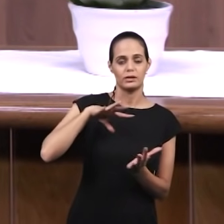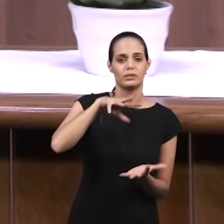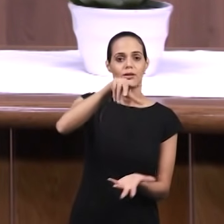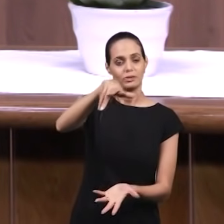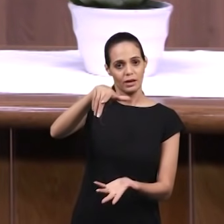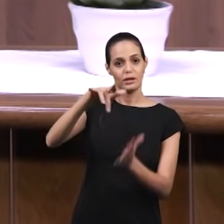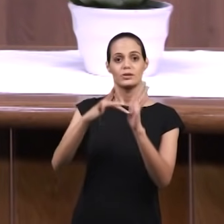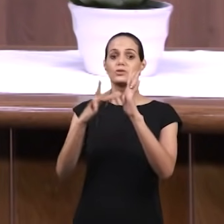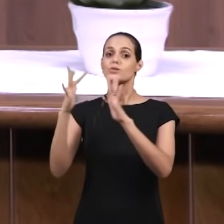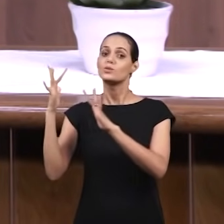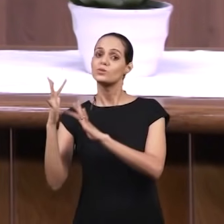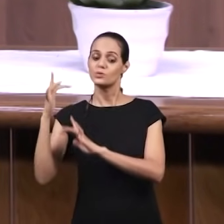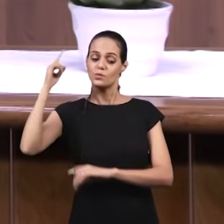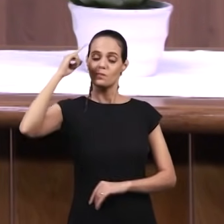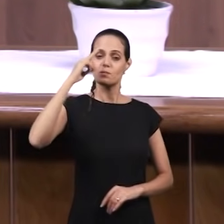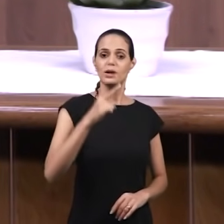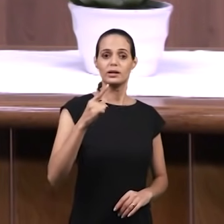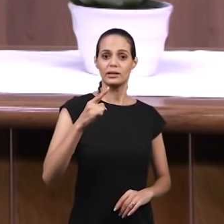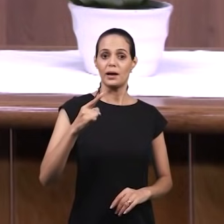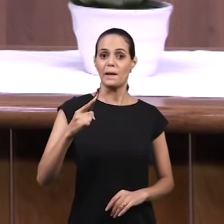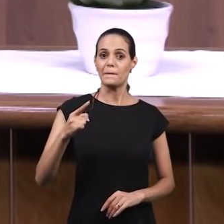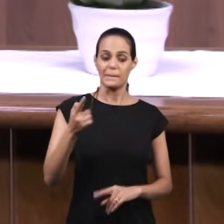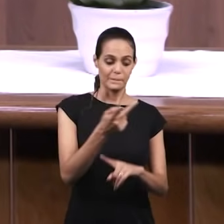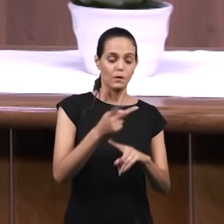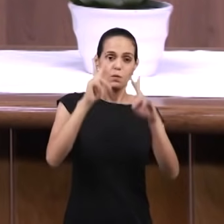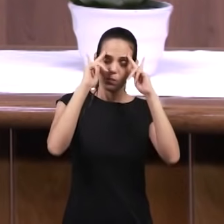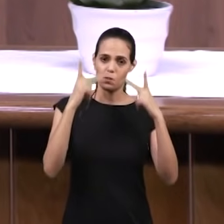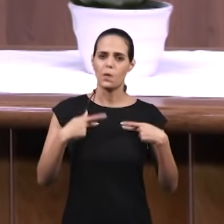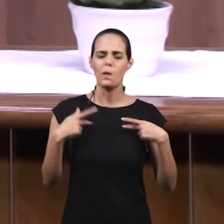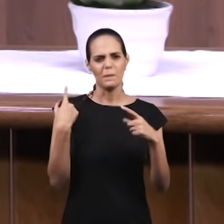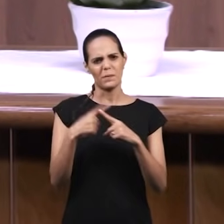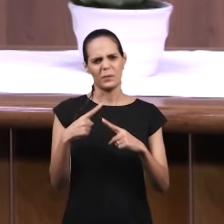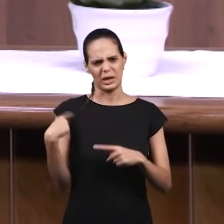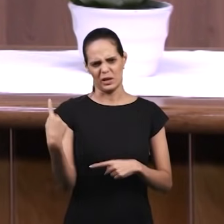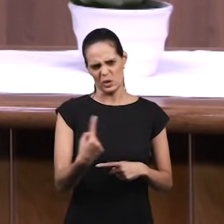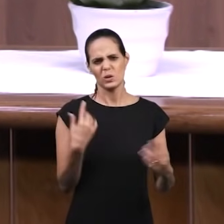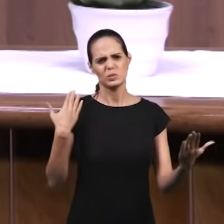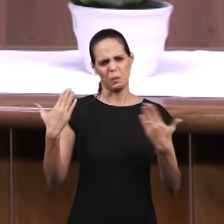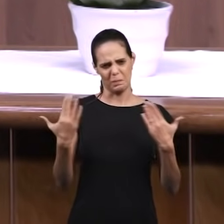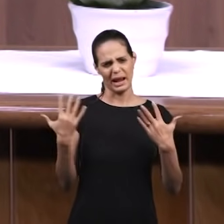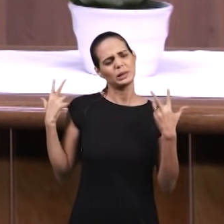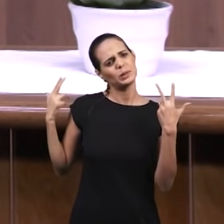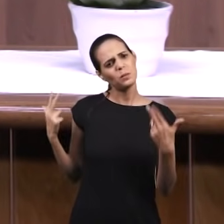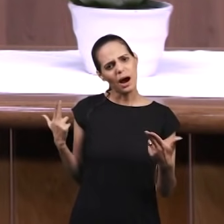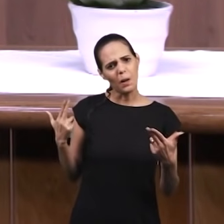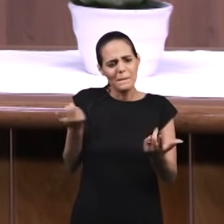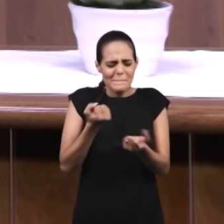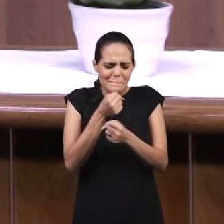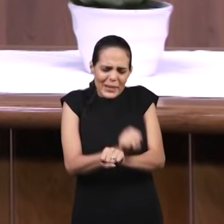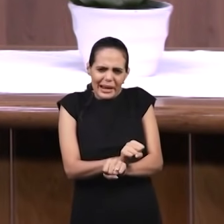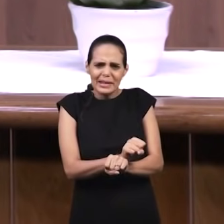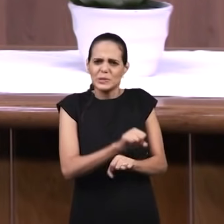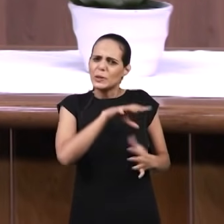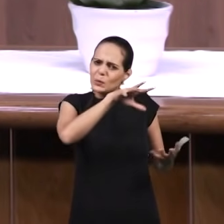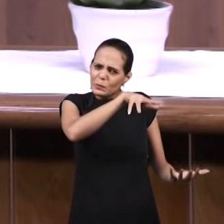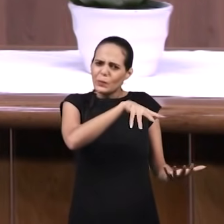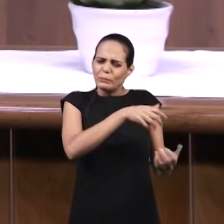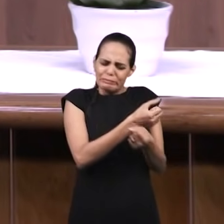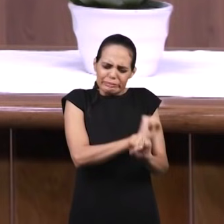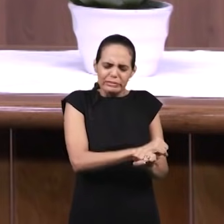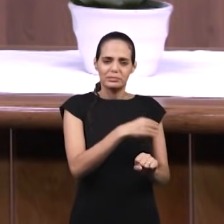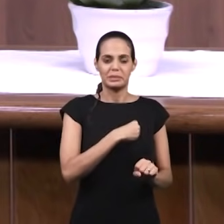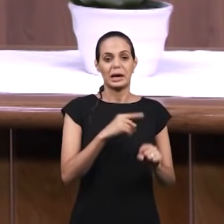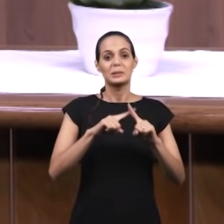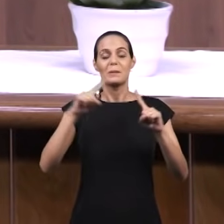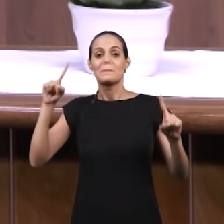nós, Ele envia em busca do homem. O homem está preso, perdido. Mas Jesus desce da sua